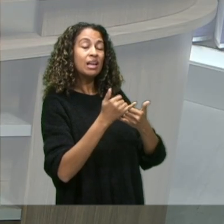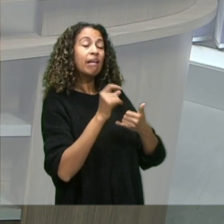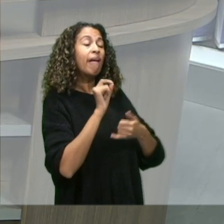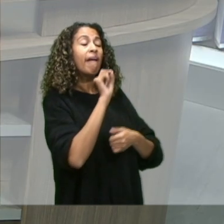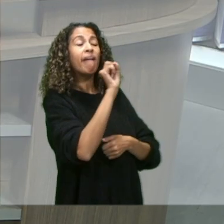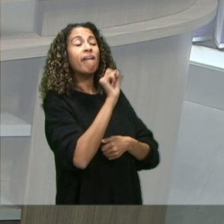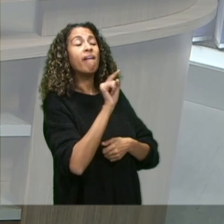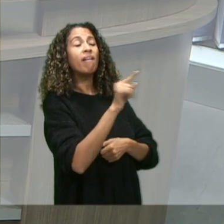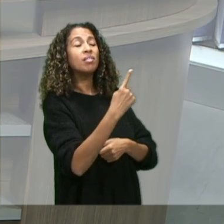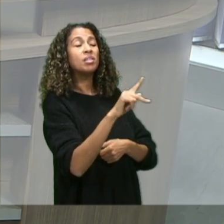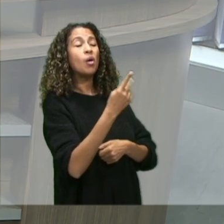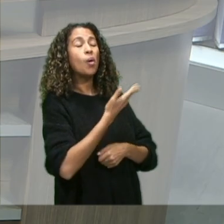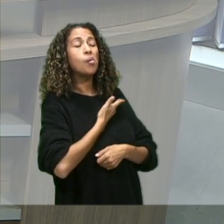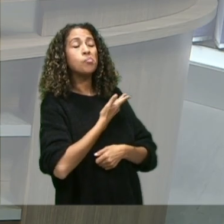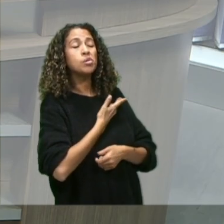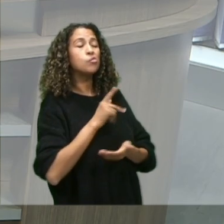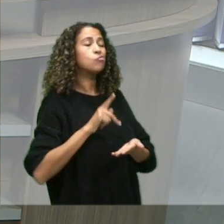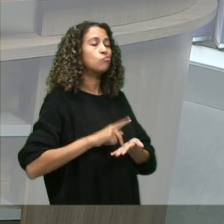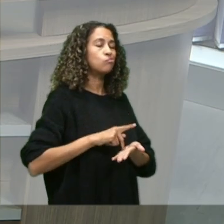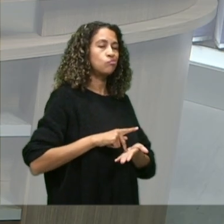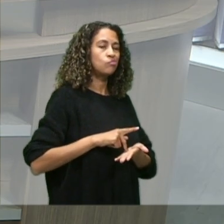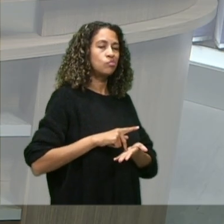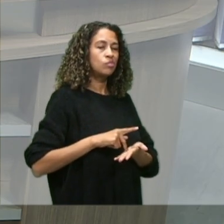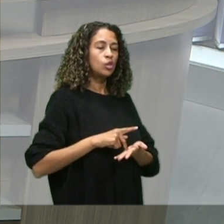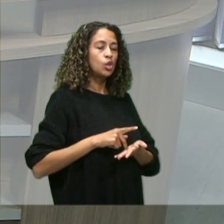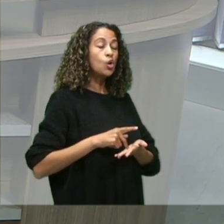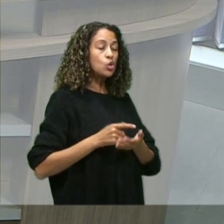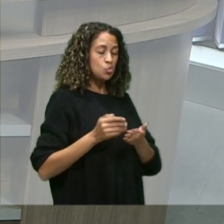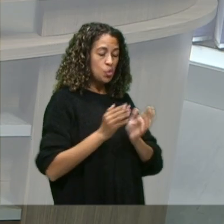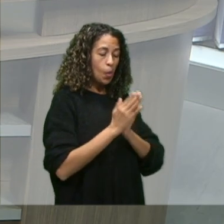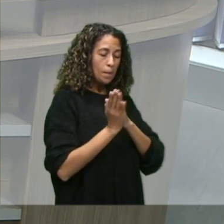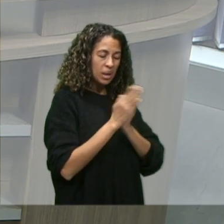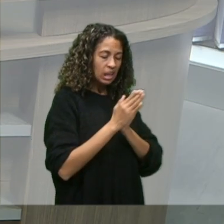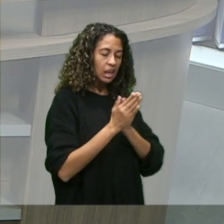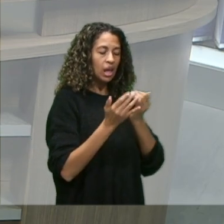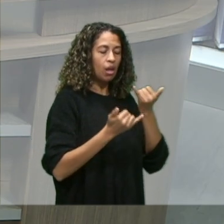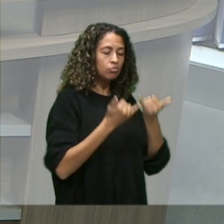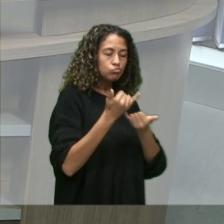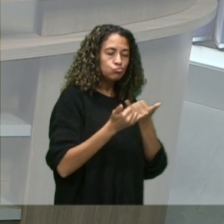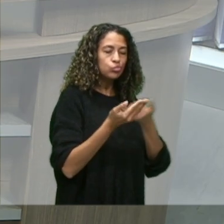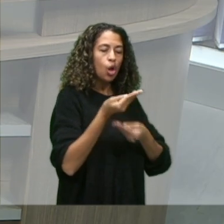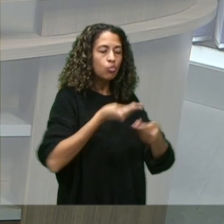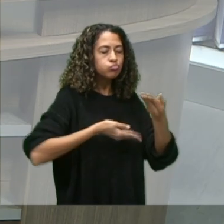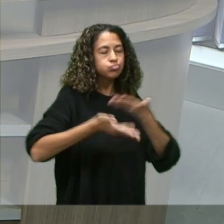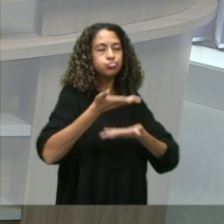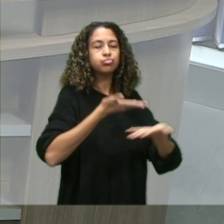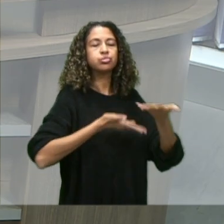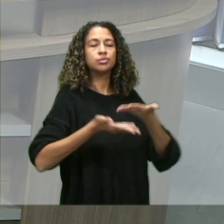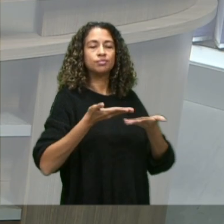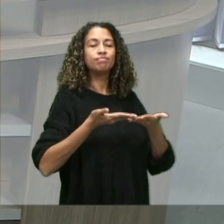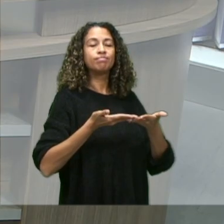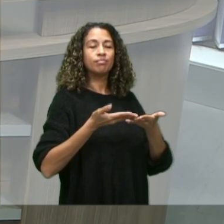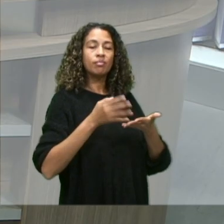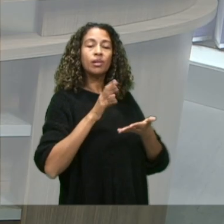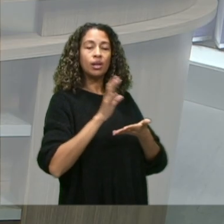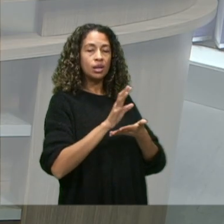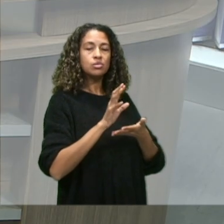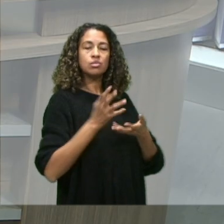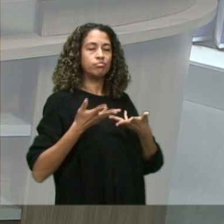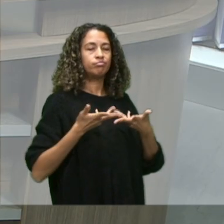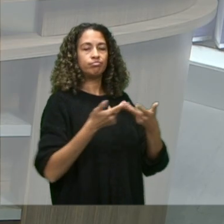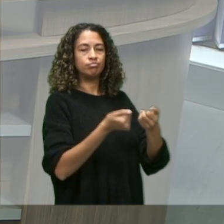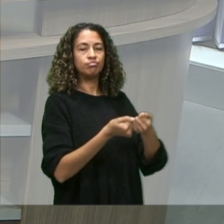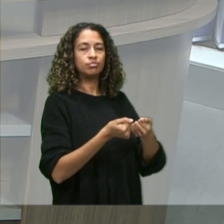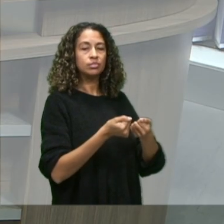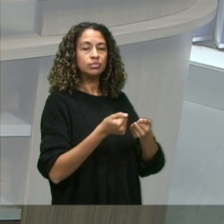teu amiguinho mesmo? Partilhar um brinquedo, partilhar uma roda, né? A inclusão é espetacular, né? Quando